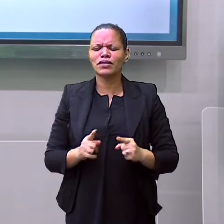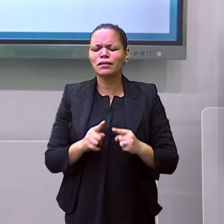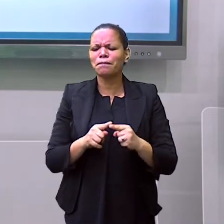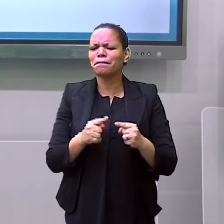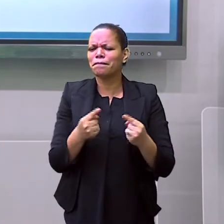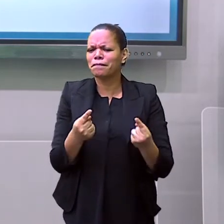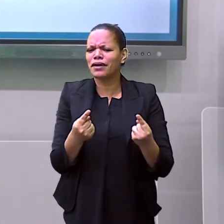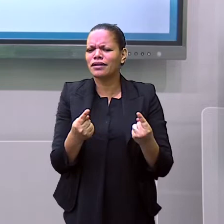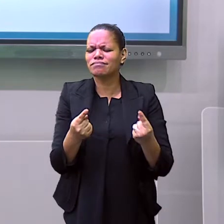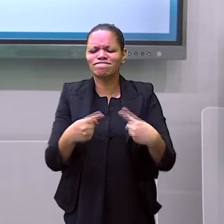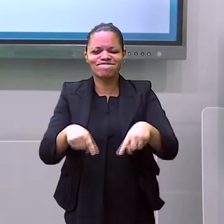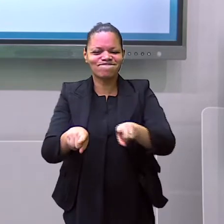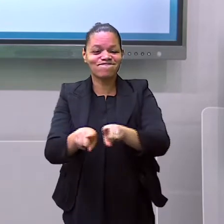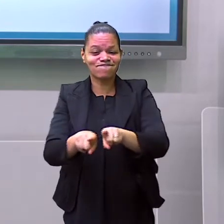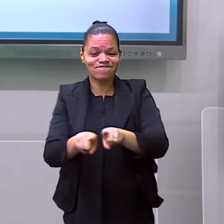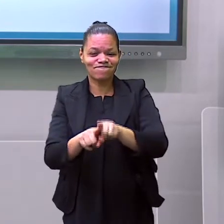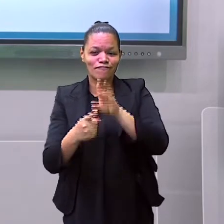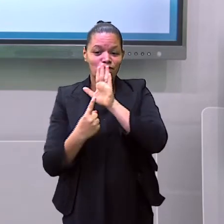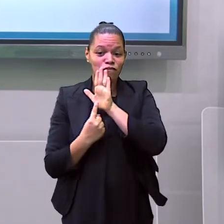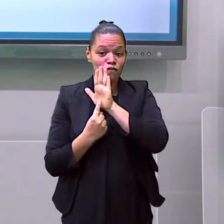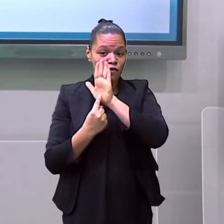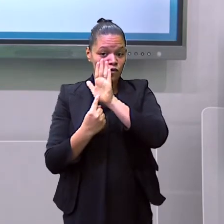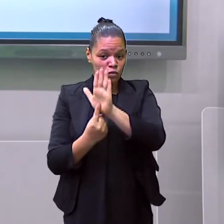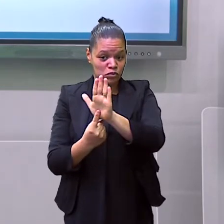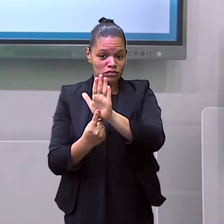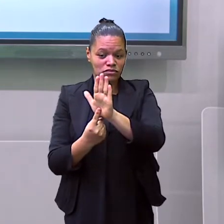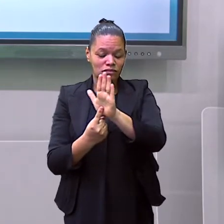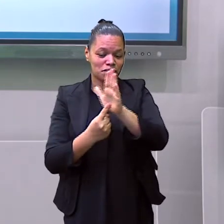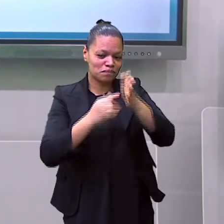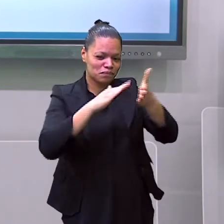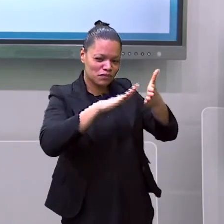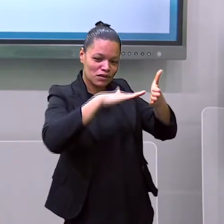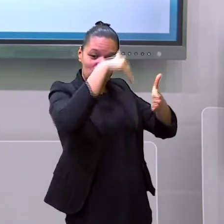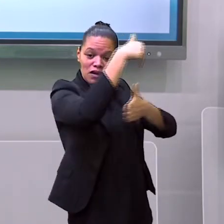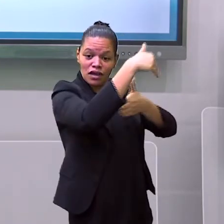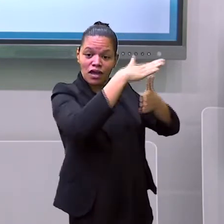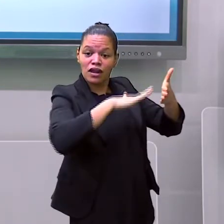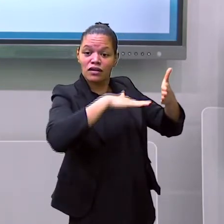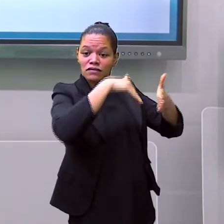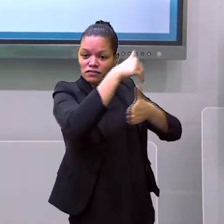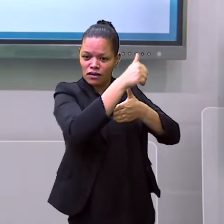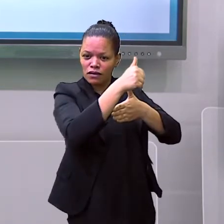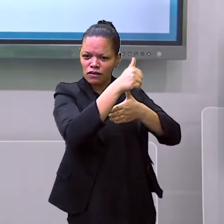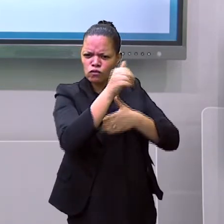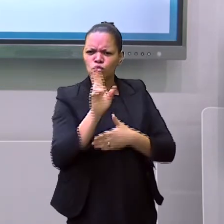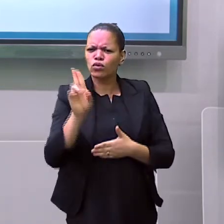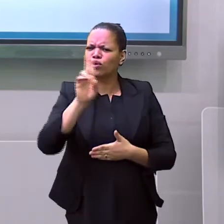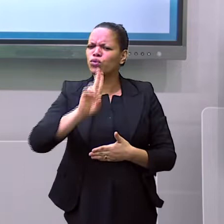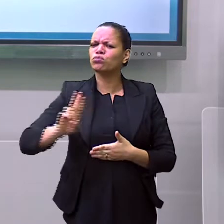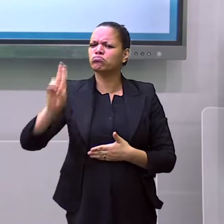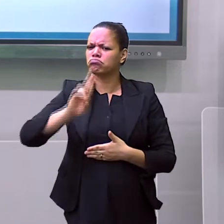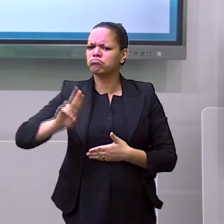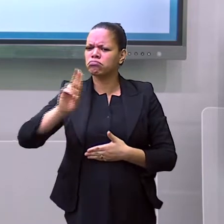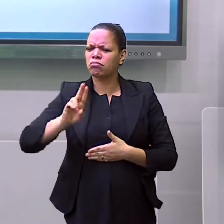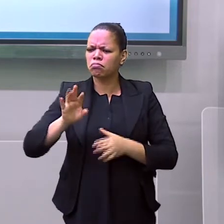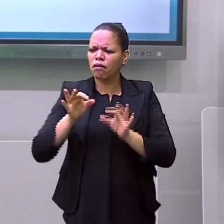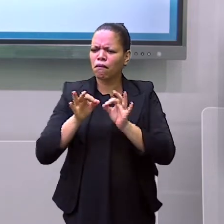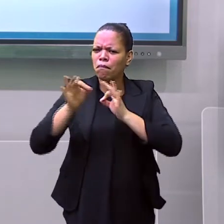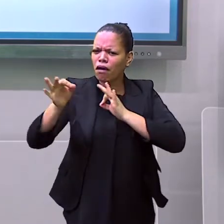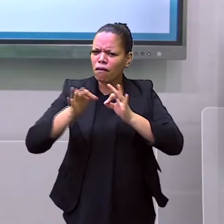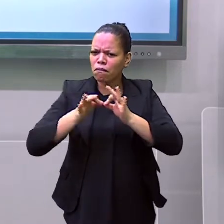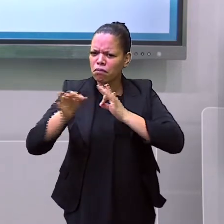Agora nós vamos falar um pouquinho do calendário, que é o que nós utilizamos hoje para medir o tempo. O modo